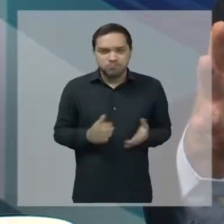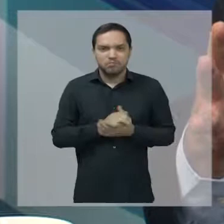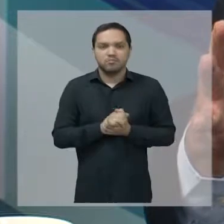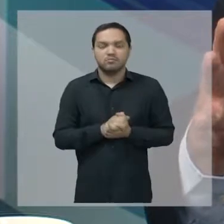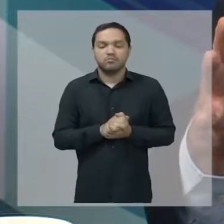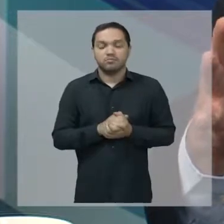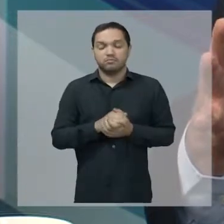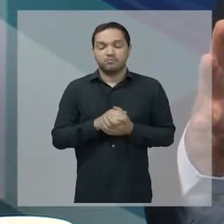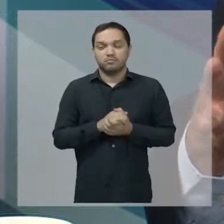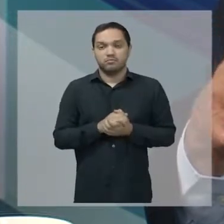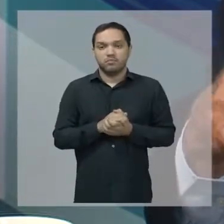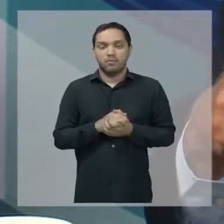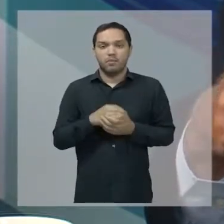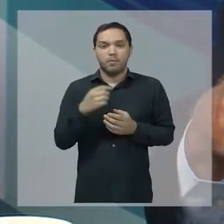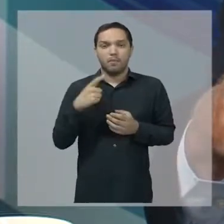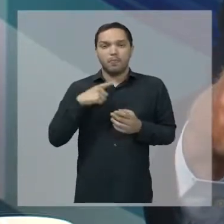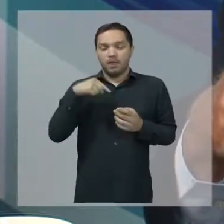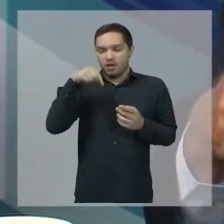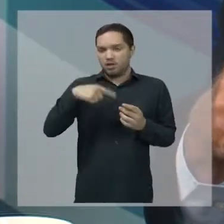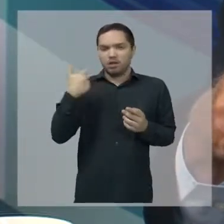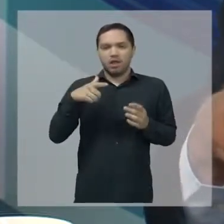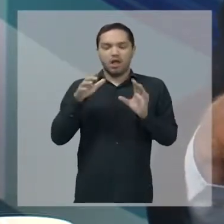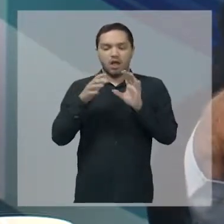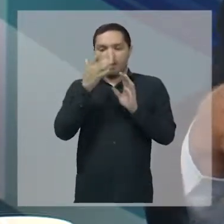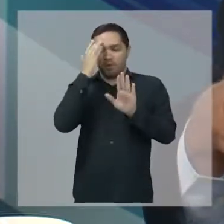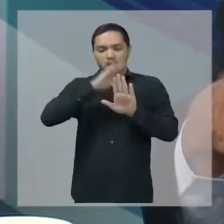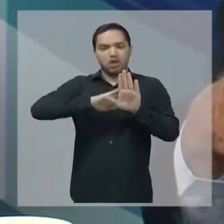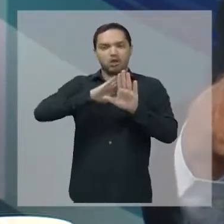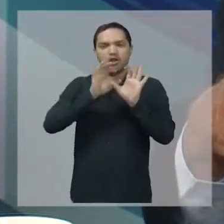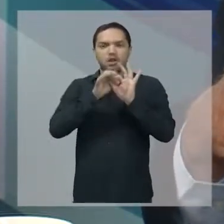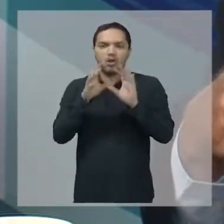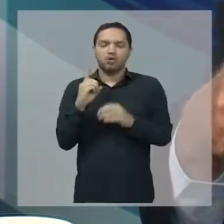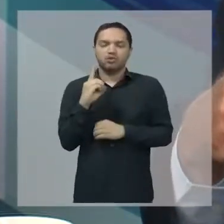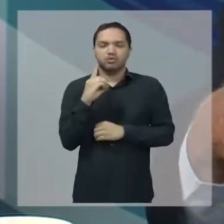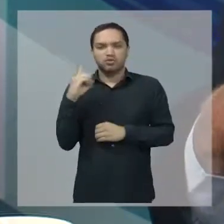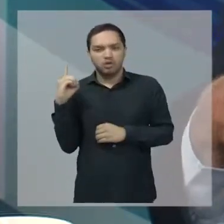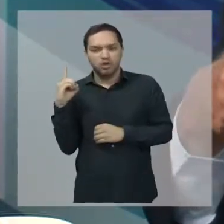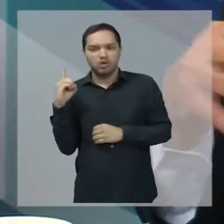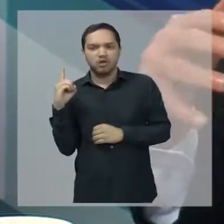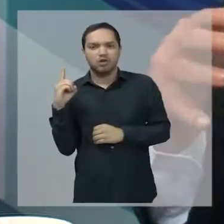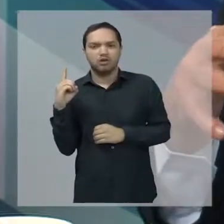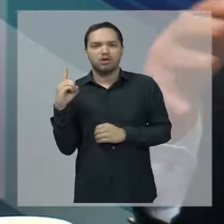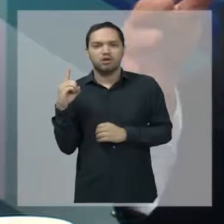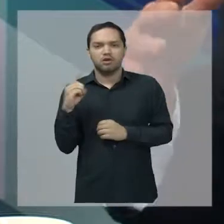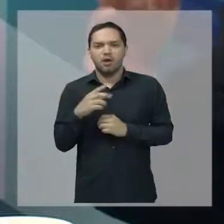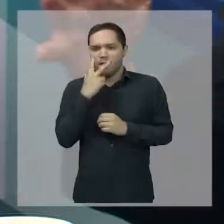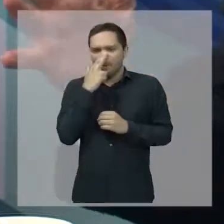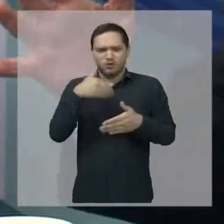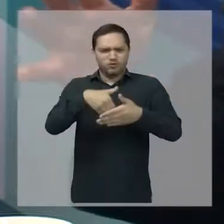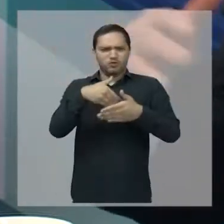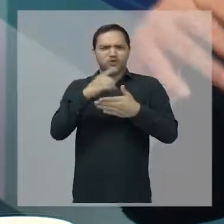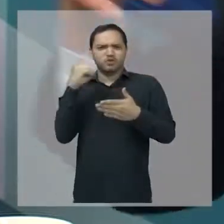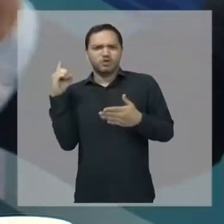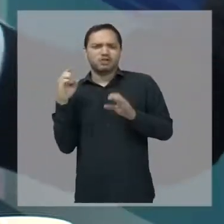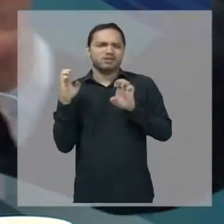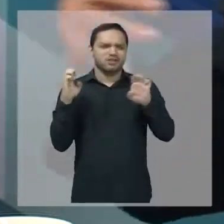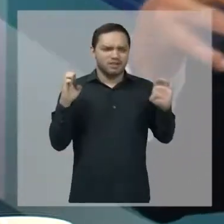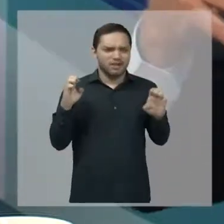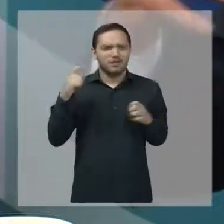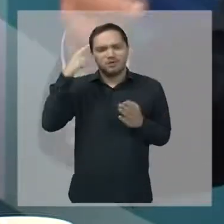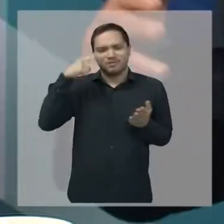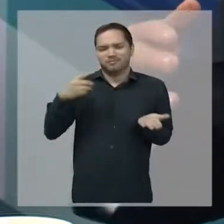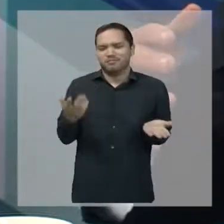Compreendeu? Se de um lado você não tem os liberais, ou direita, ou parece escalação de time de futebol,